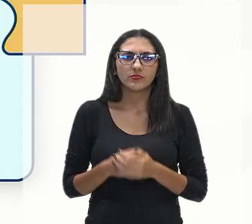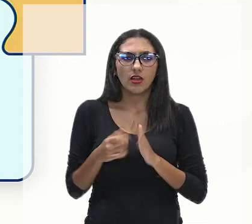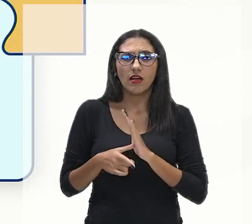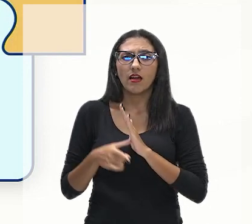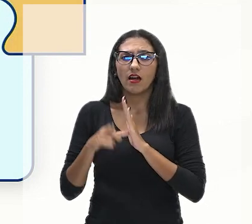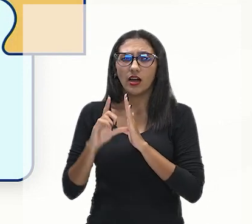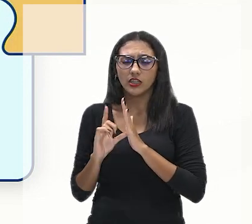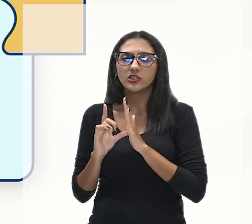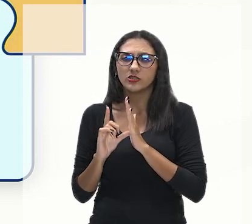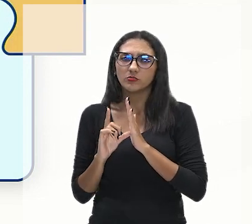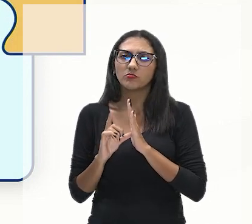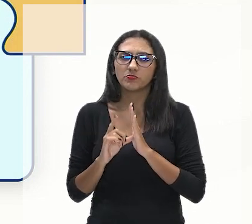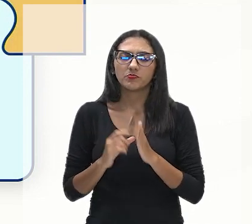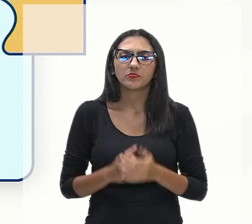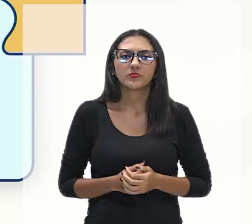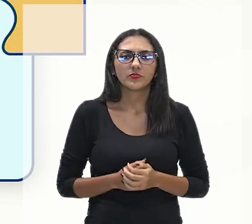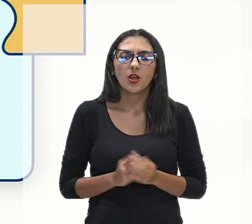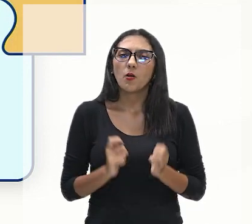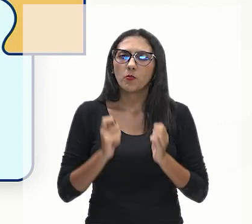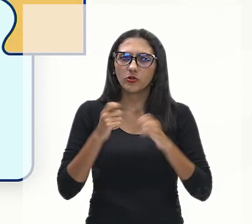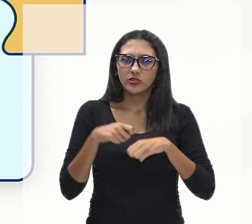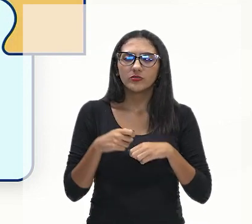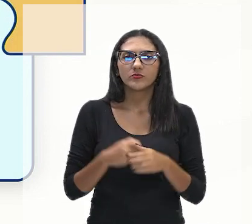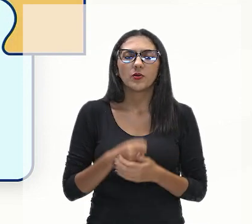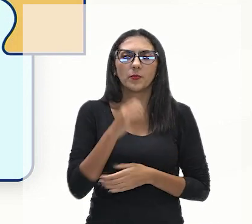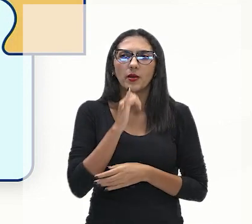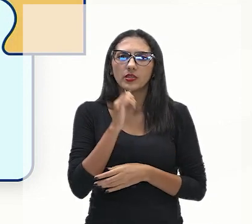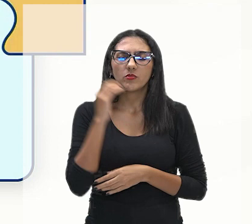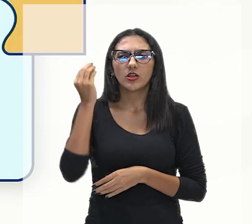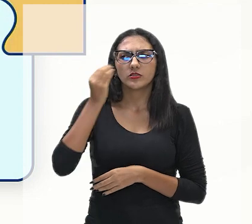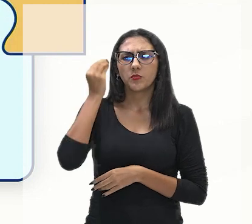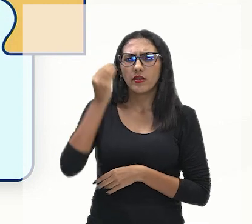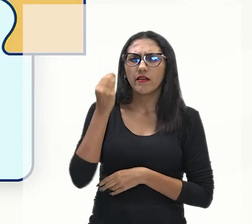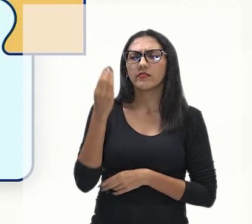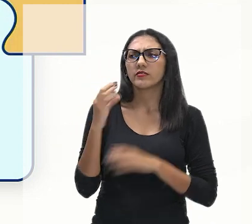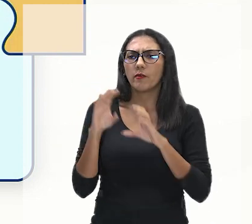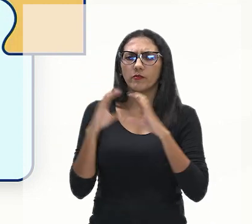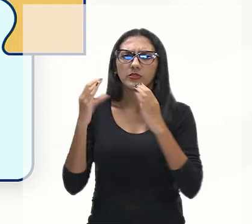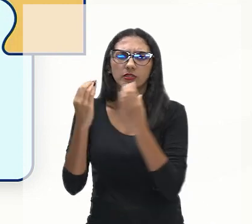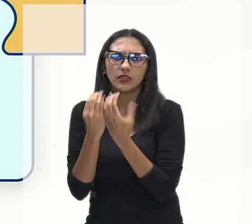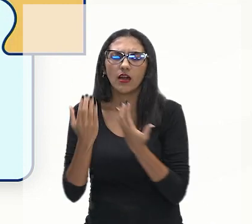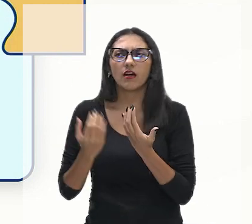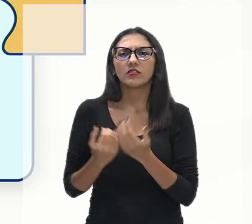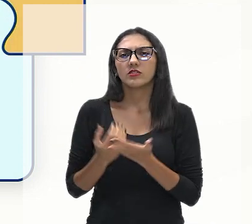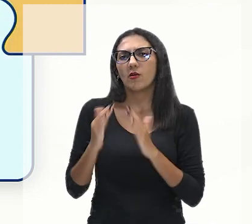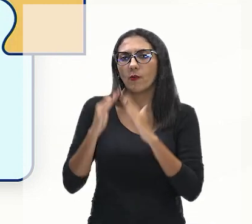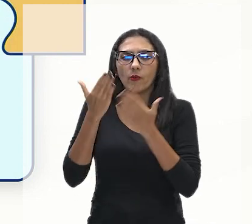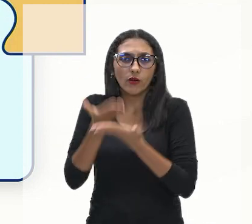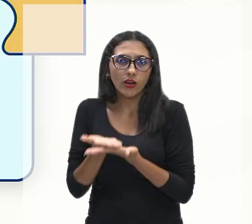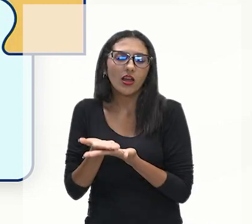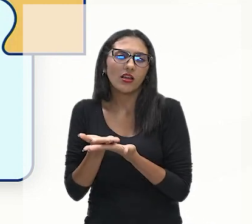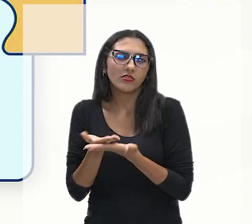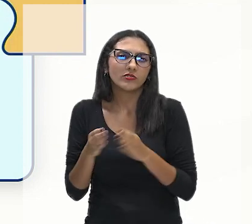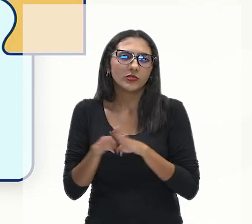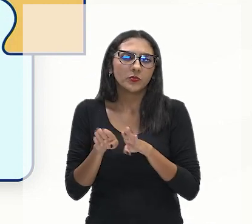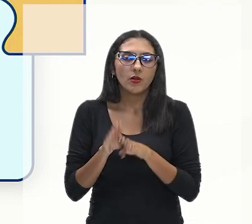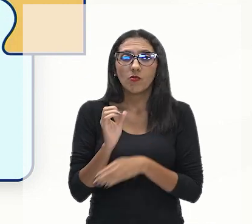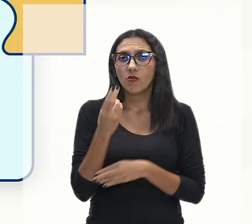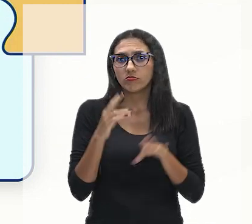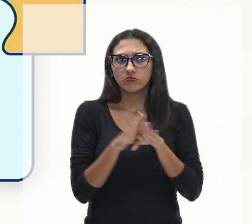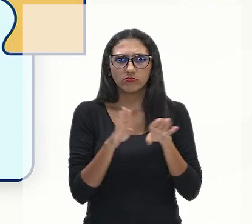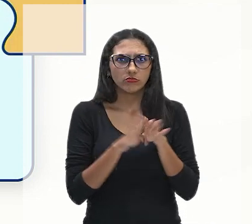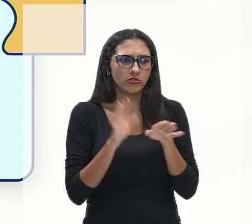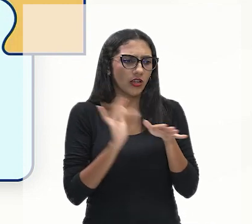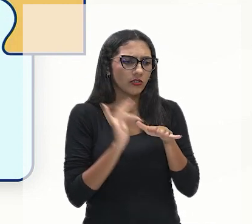isso pode acontecer por meio da sua vivência em comunidade, na escola, por meio das mídias, né, das